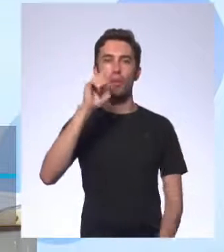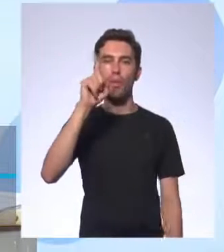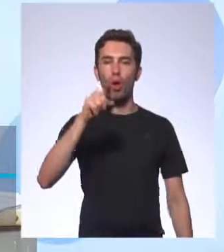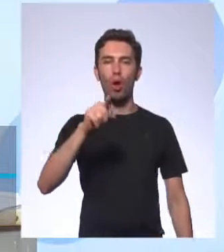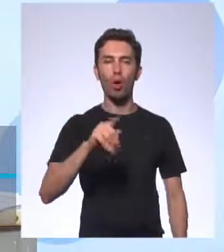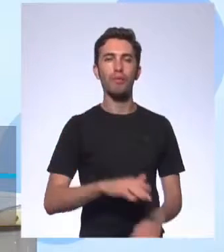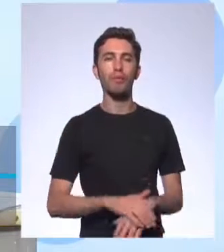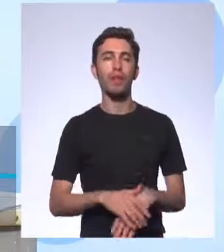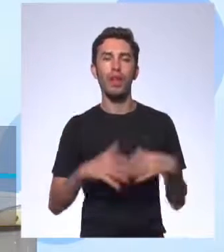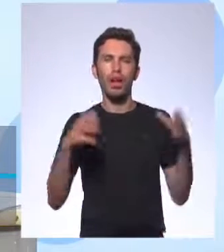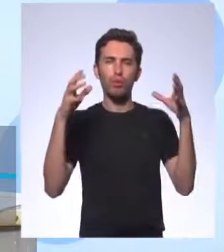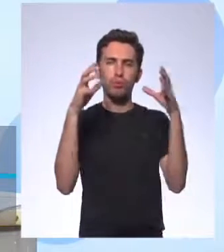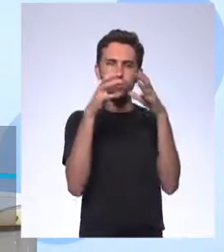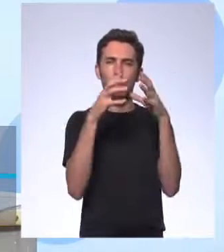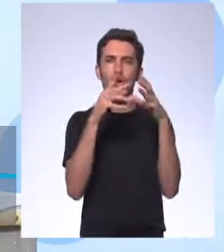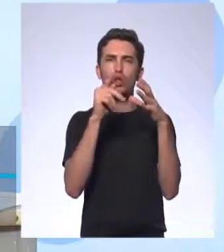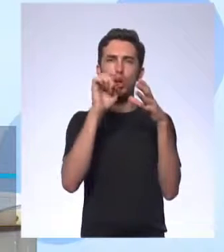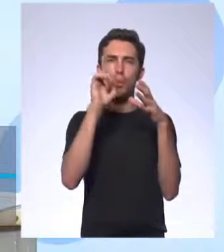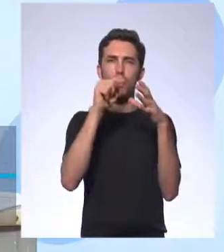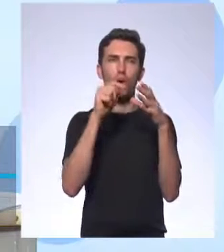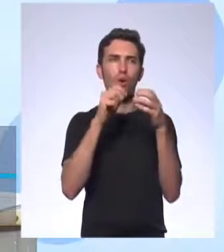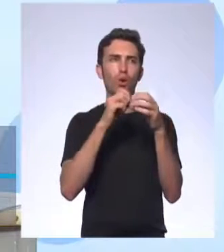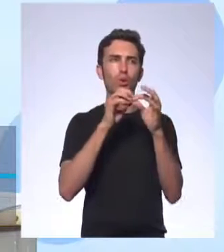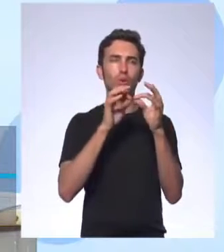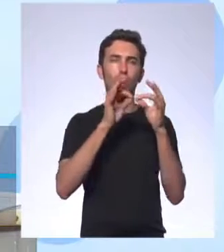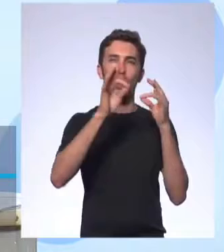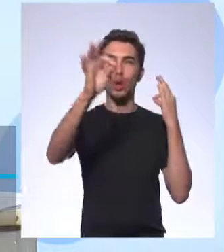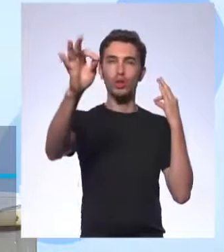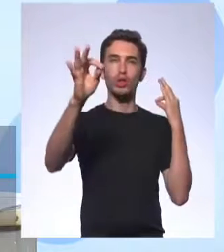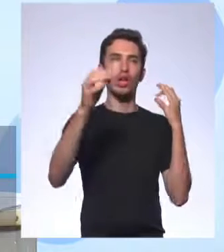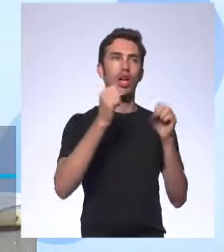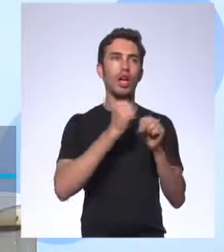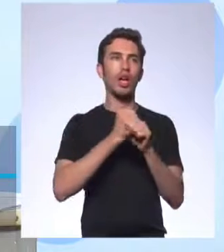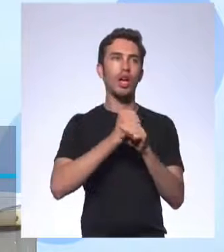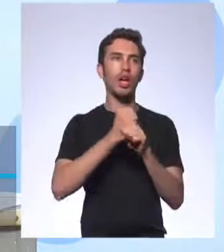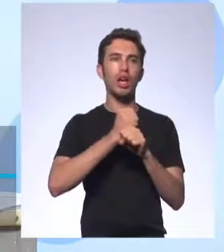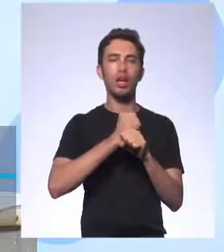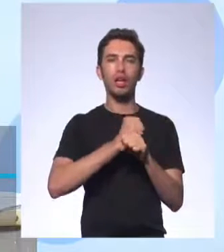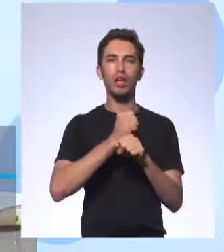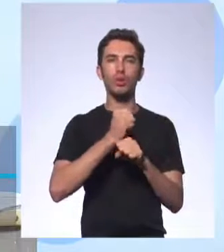Condensado de poeira e gás com milhões de anos-luz. Professor Renato.